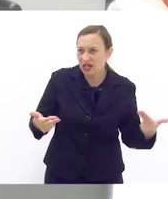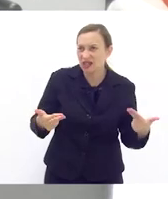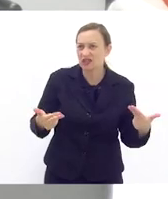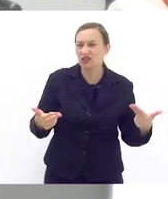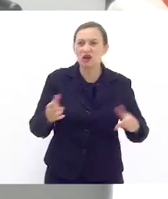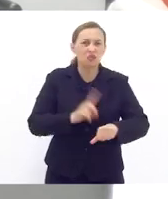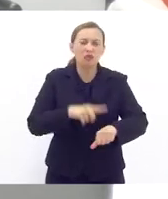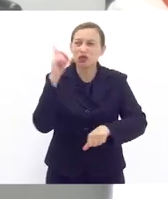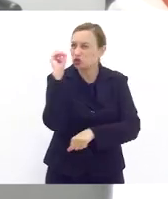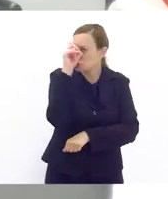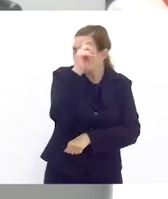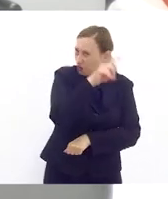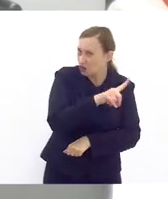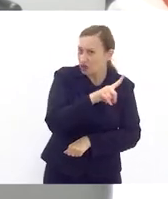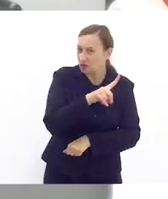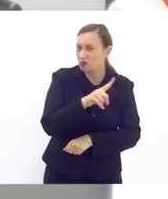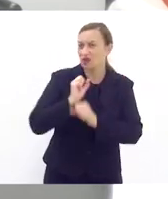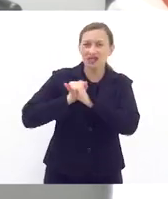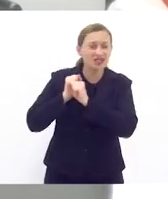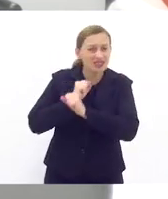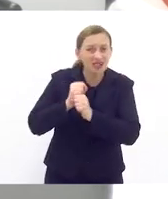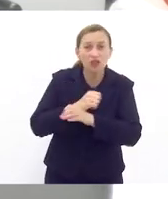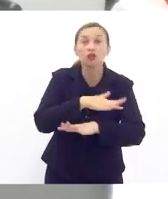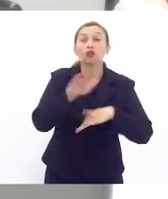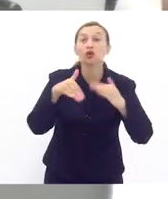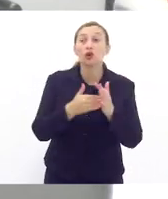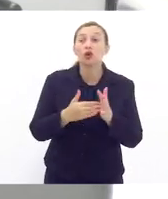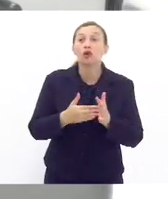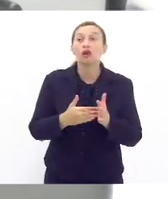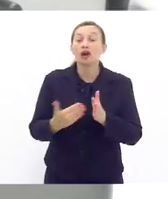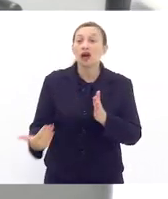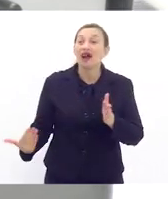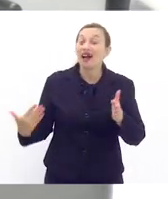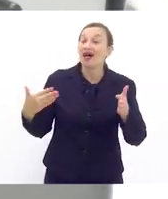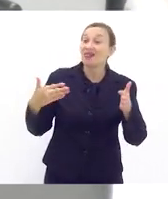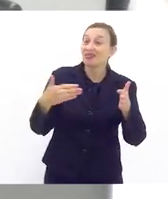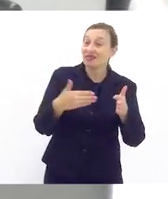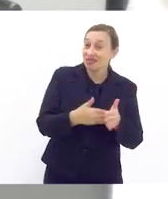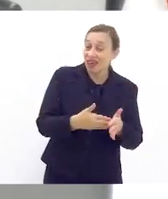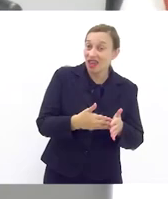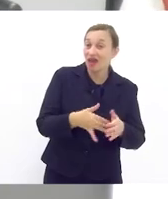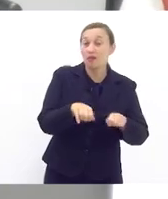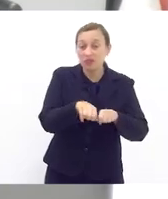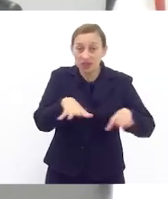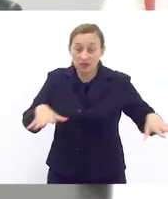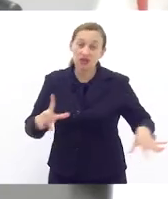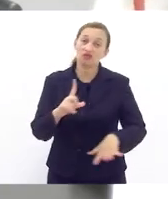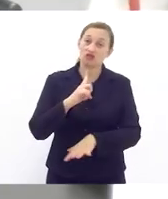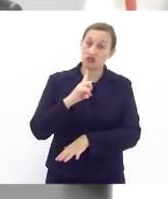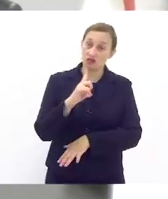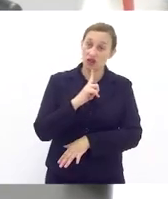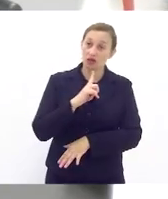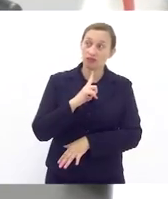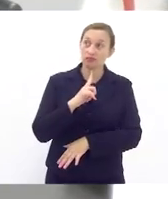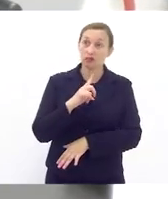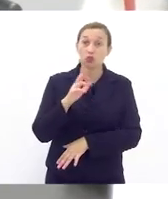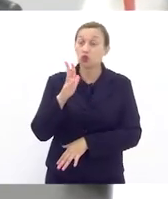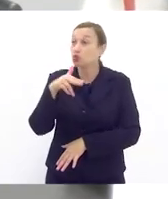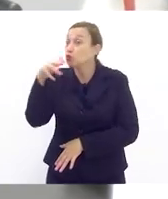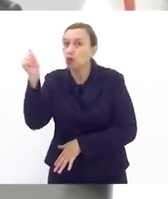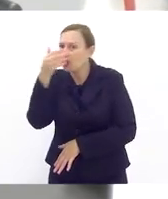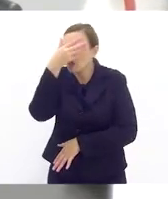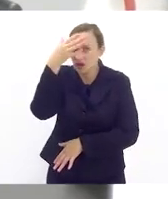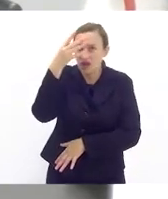nos aconteceram diante desses anos todos vamos até atravessados por uma pandemia quem diria né